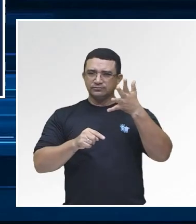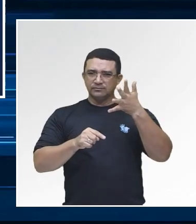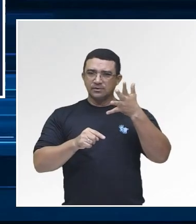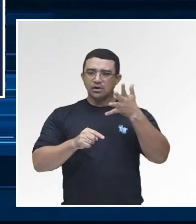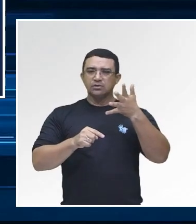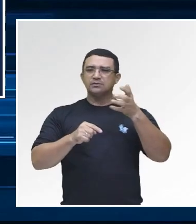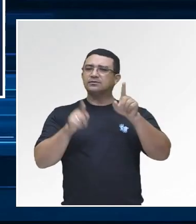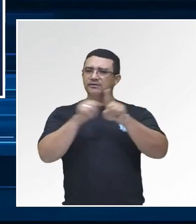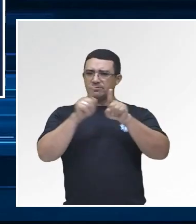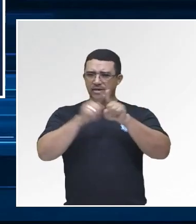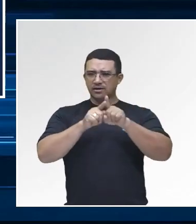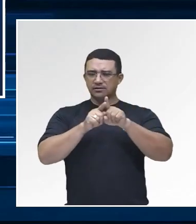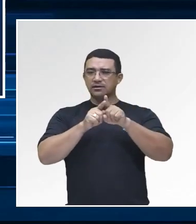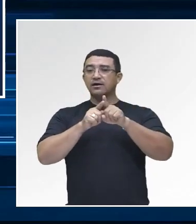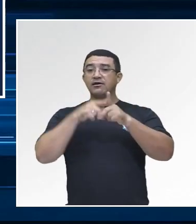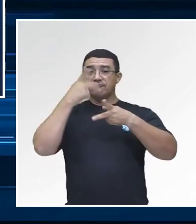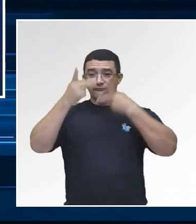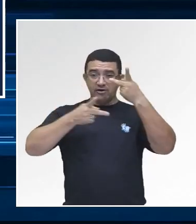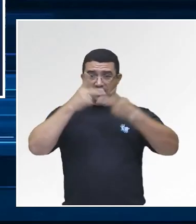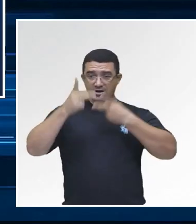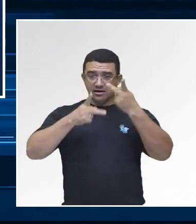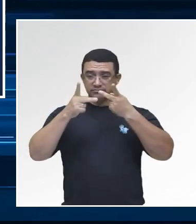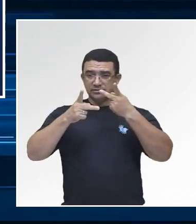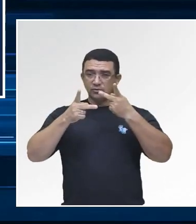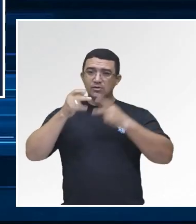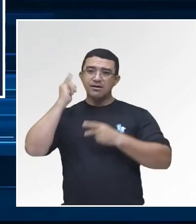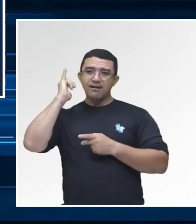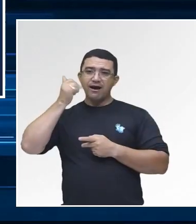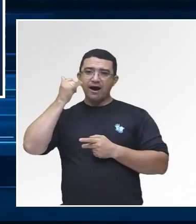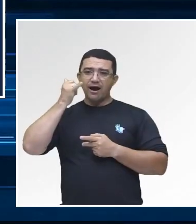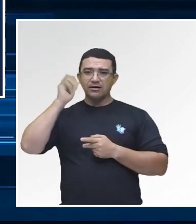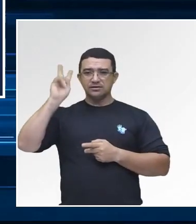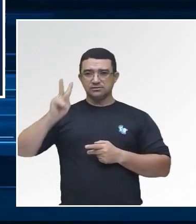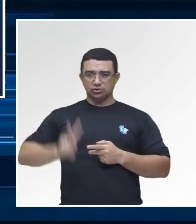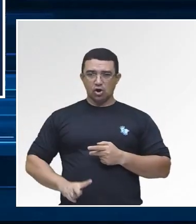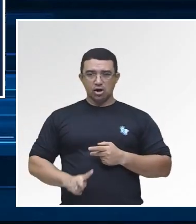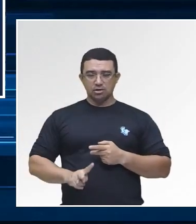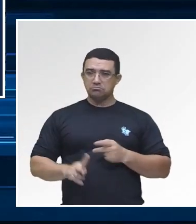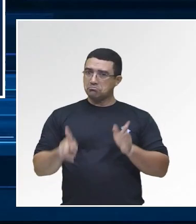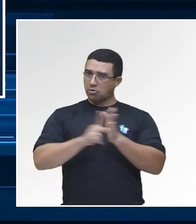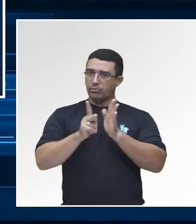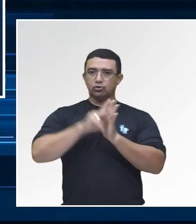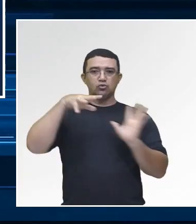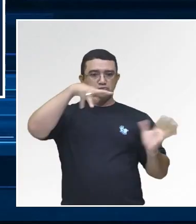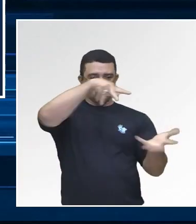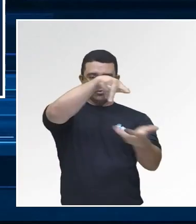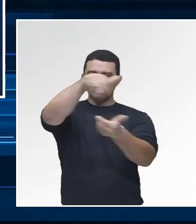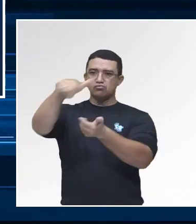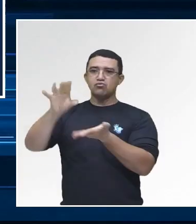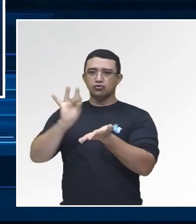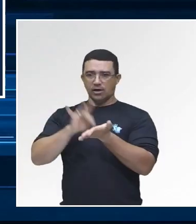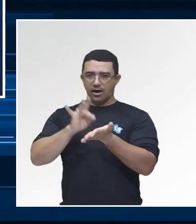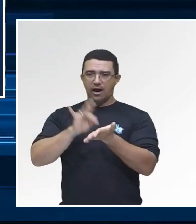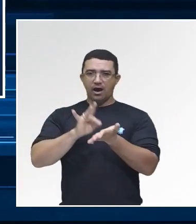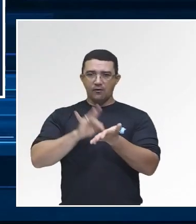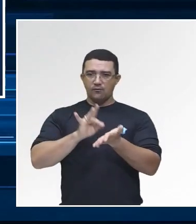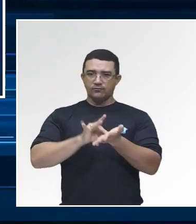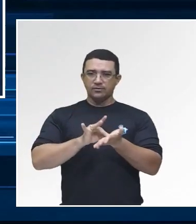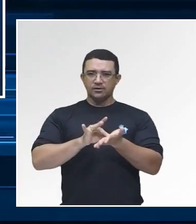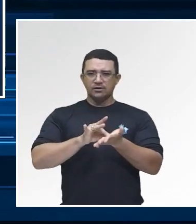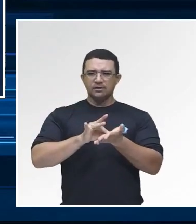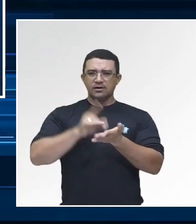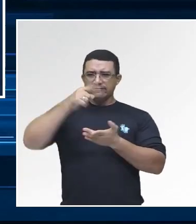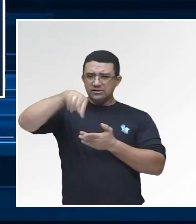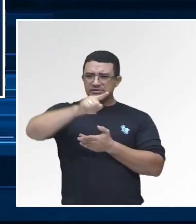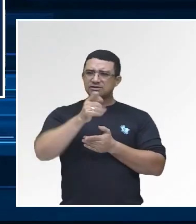conta também uma história, né, que pode ser também do mundo real, né? Vocês já observaram,